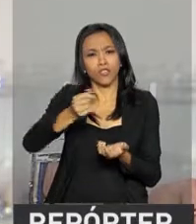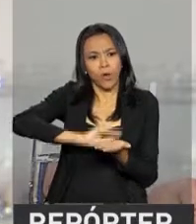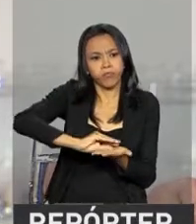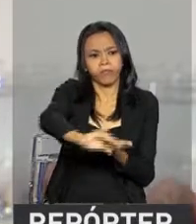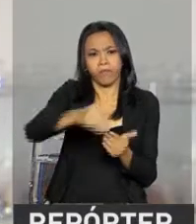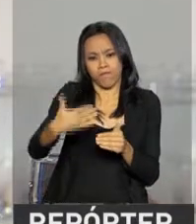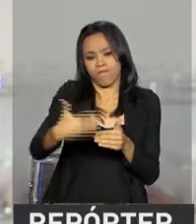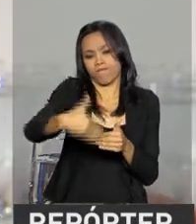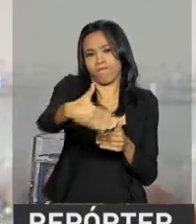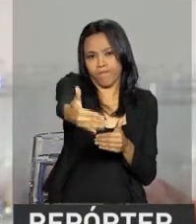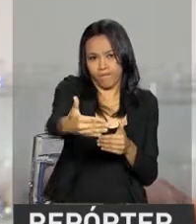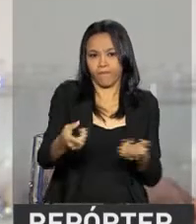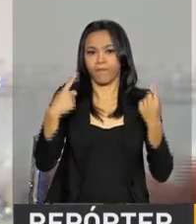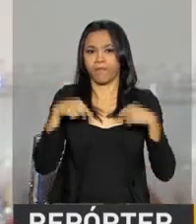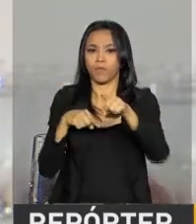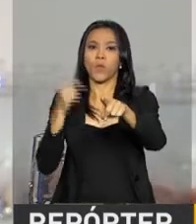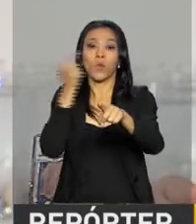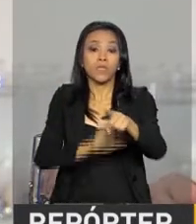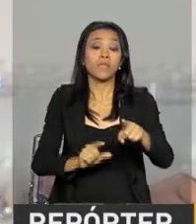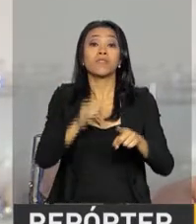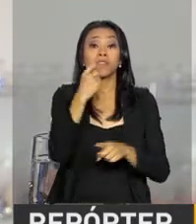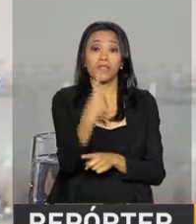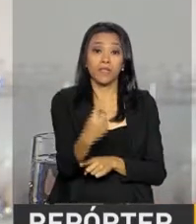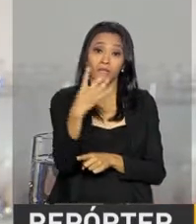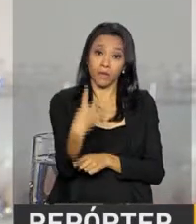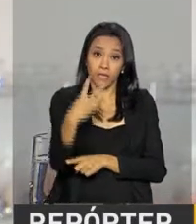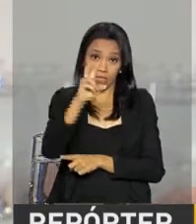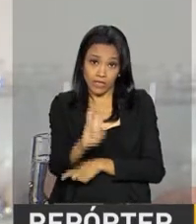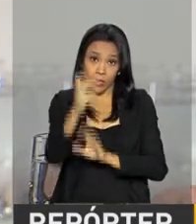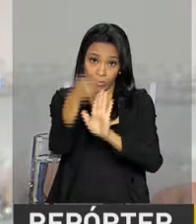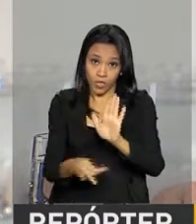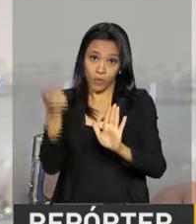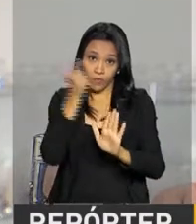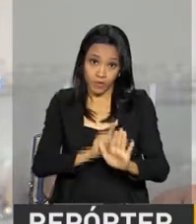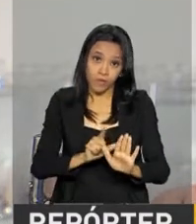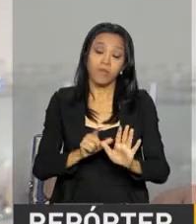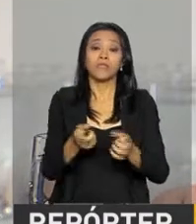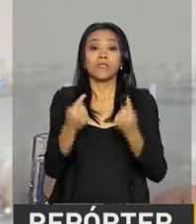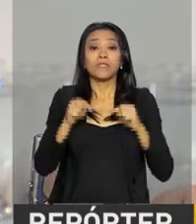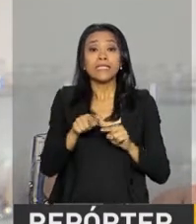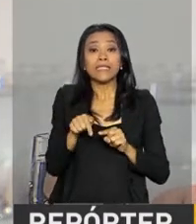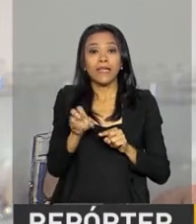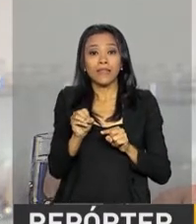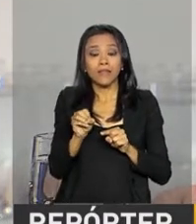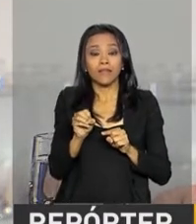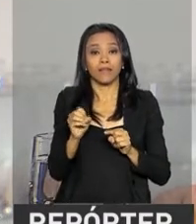Nós conseguimos qualificar 145 projetos e deles 70 já foram